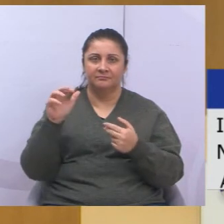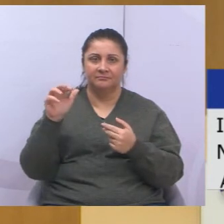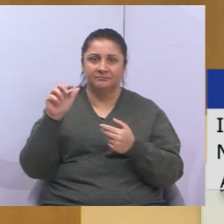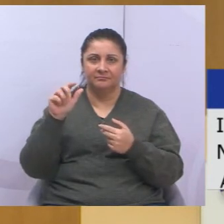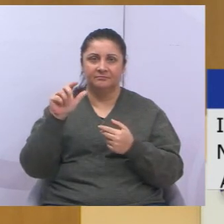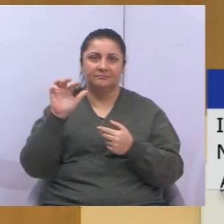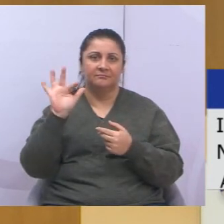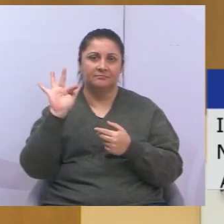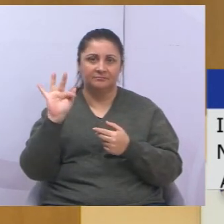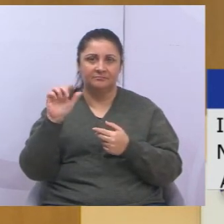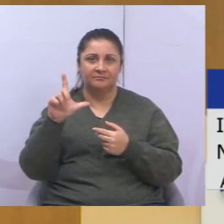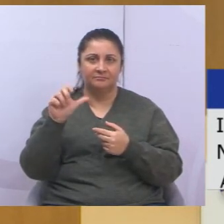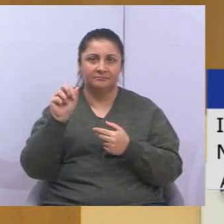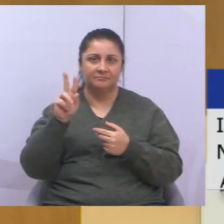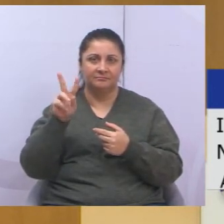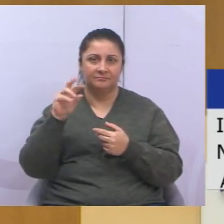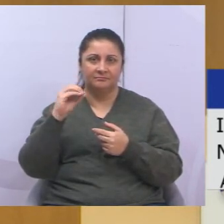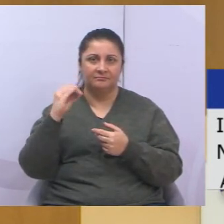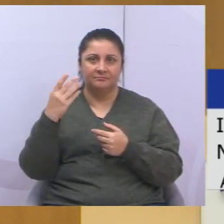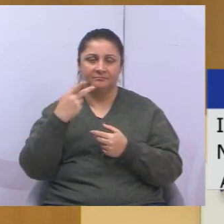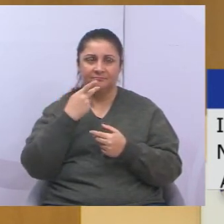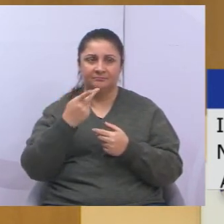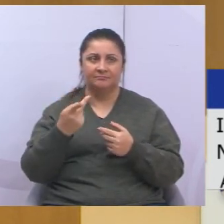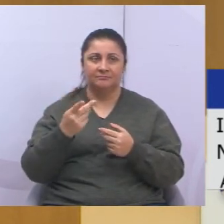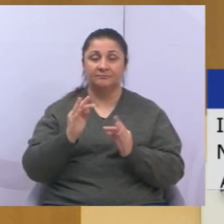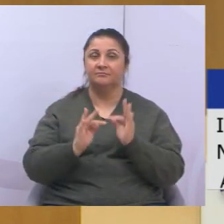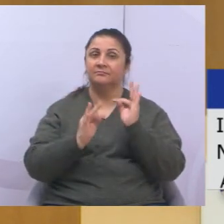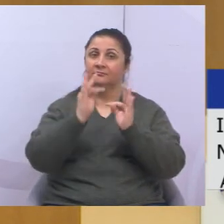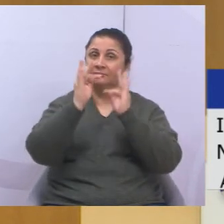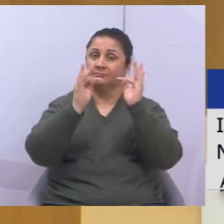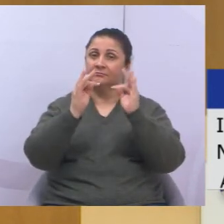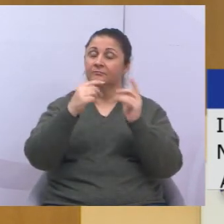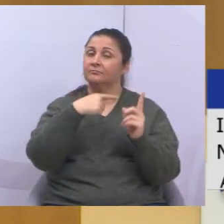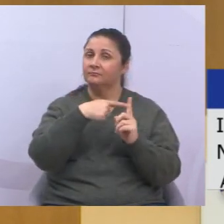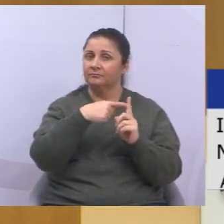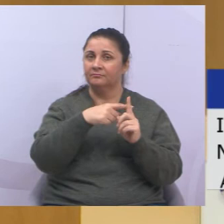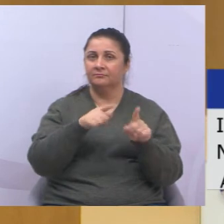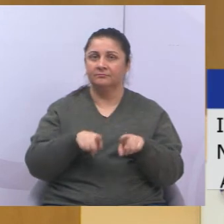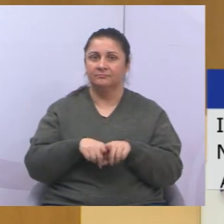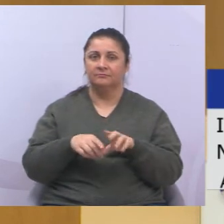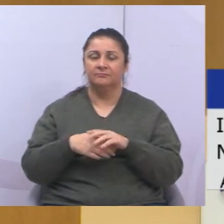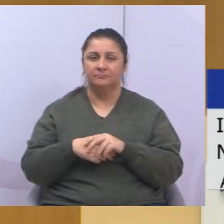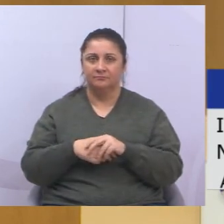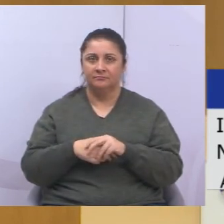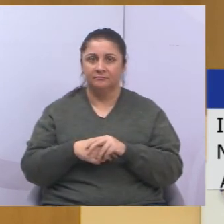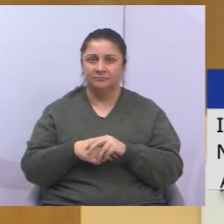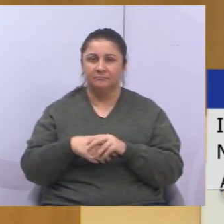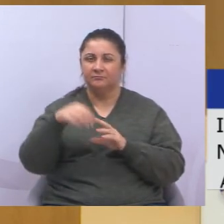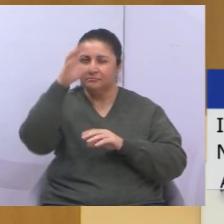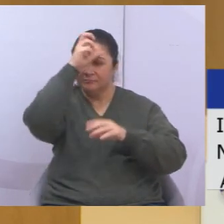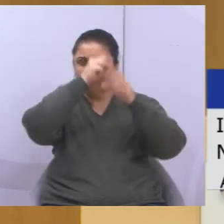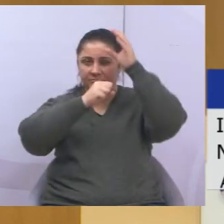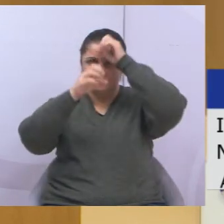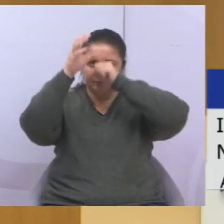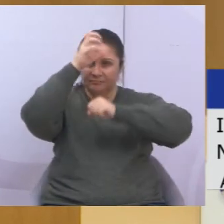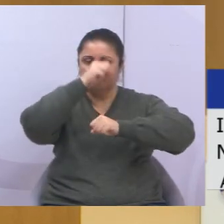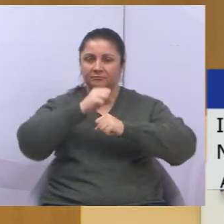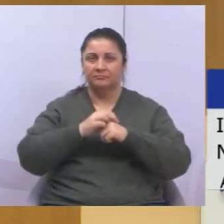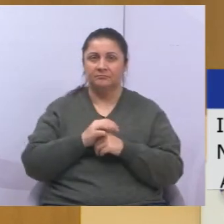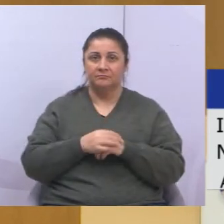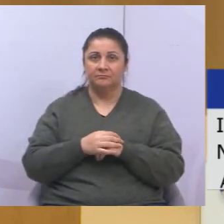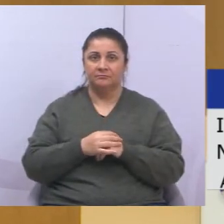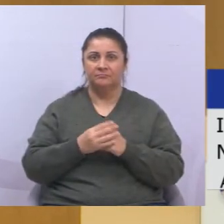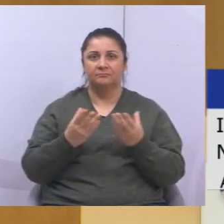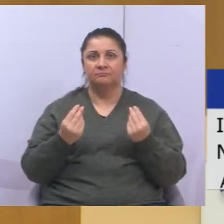no caso, em relação à questão da tecnologia, positivo também. Tá? Os conhecimentos que eles têm hoje é